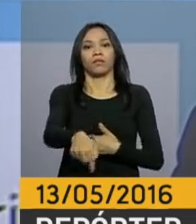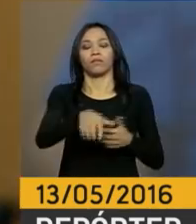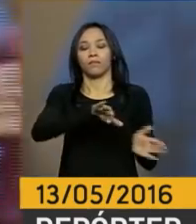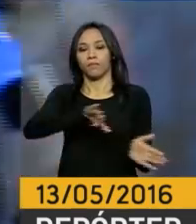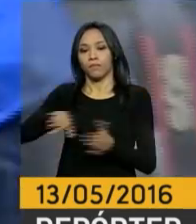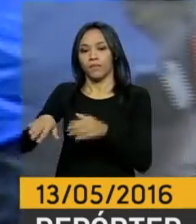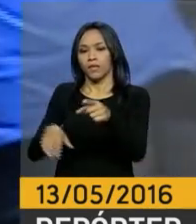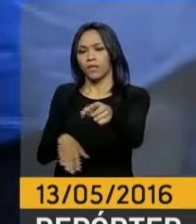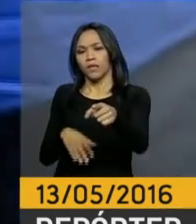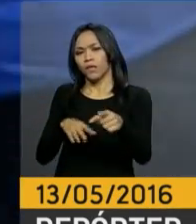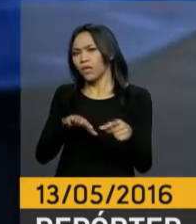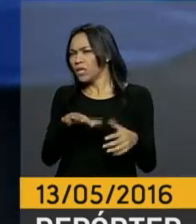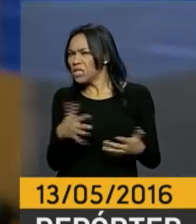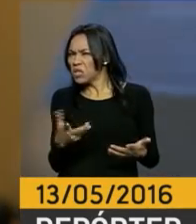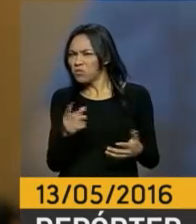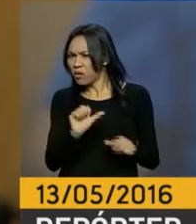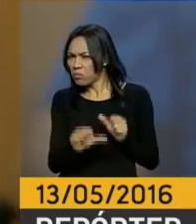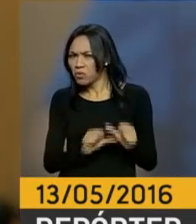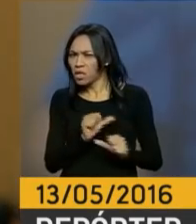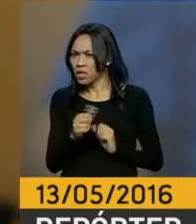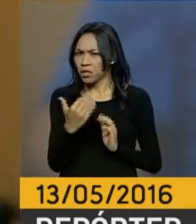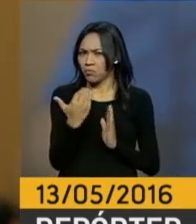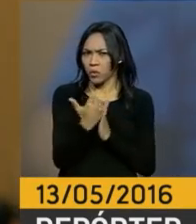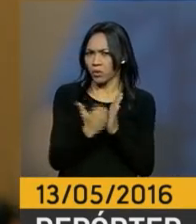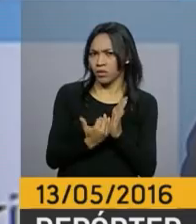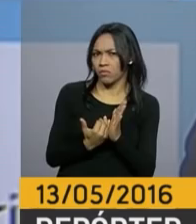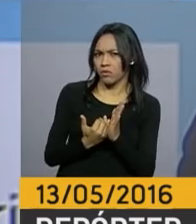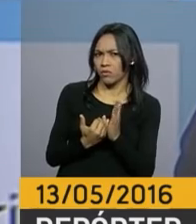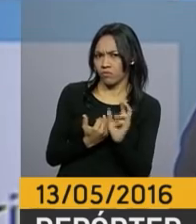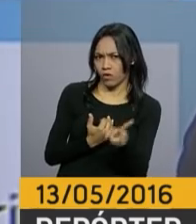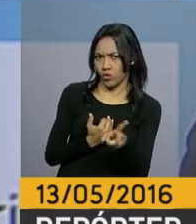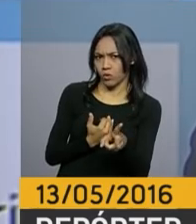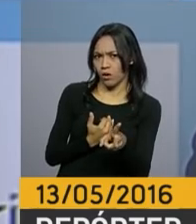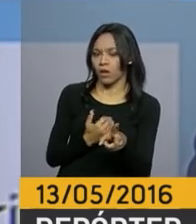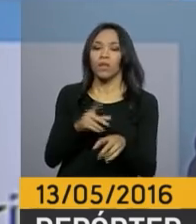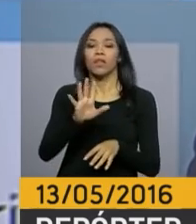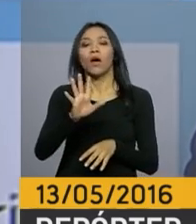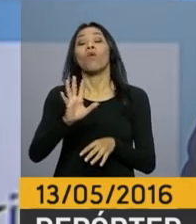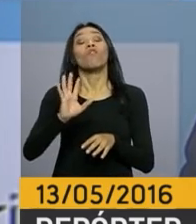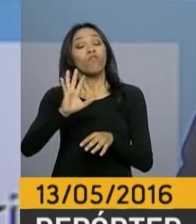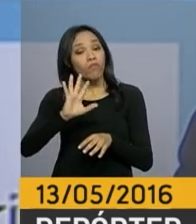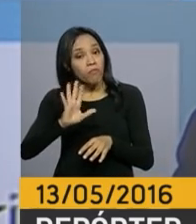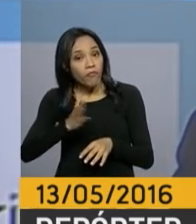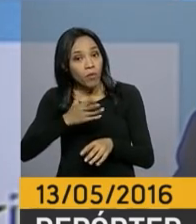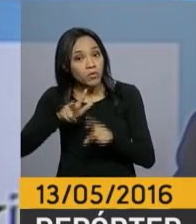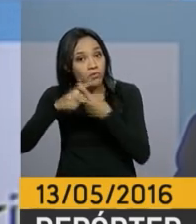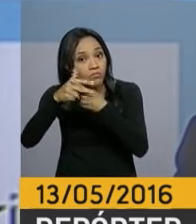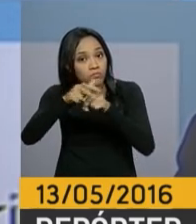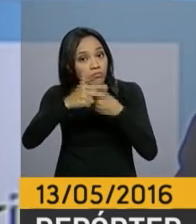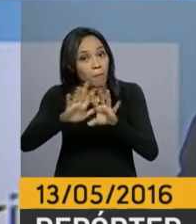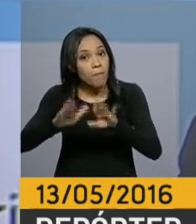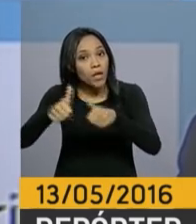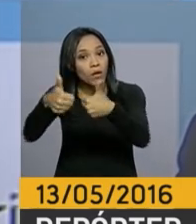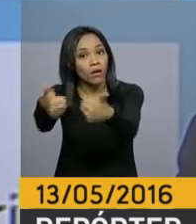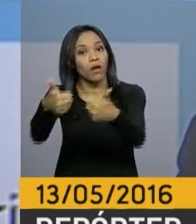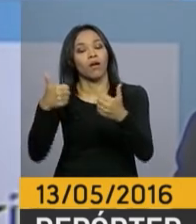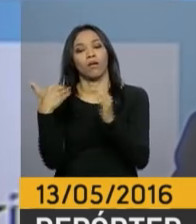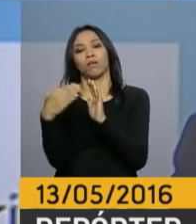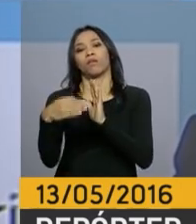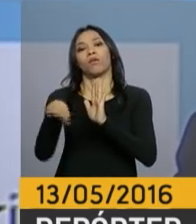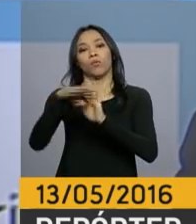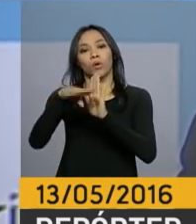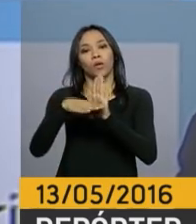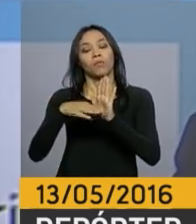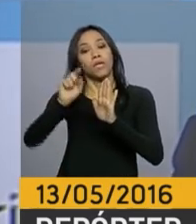deve então haver uma mudança no programa ou deve não nós vamos aprimorar o programa e nas próximas chamadas